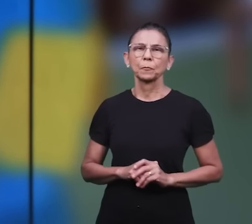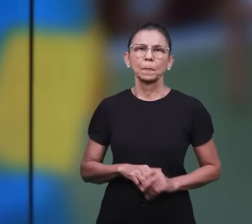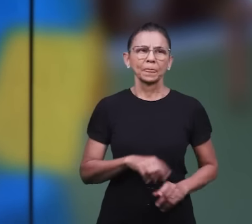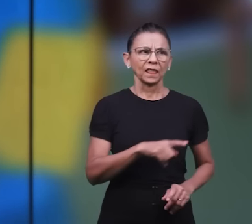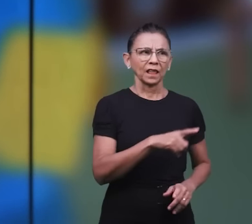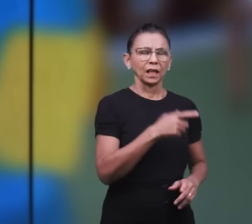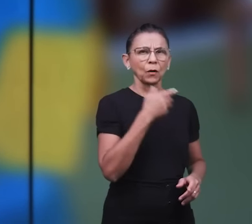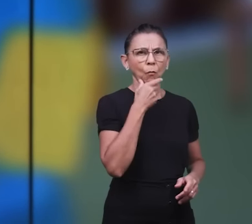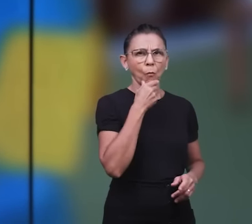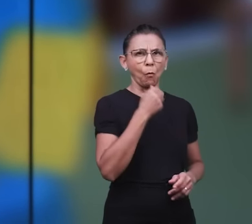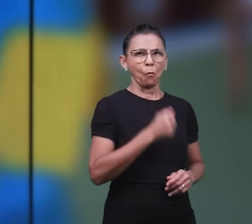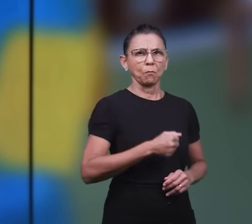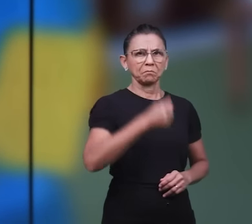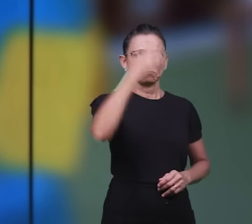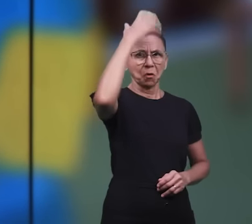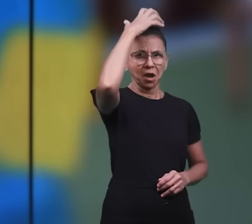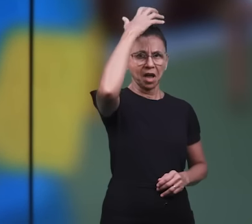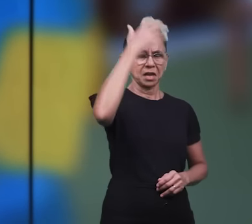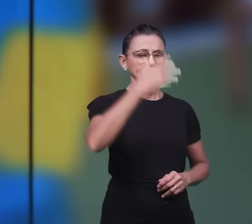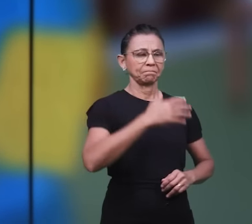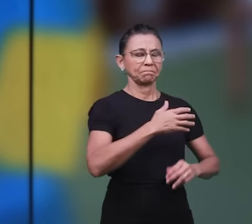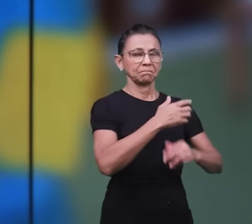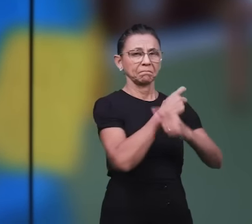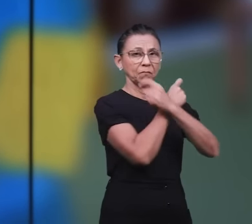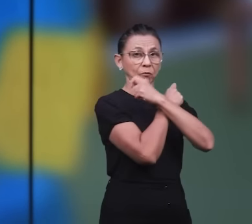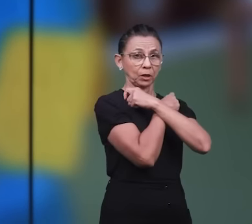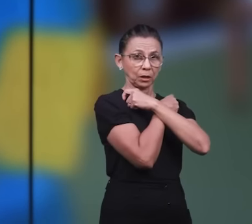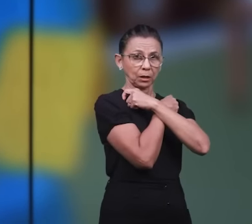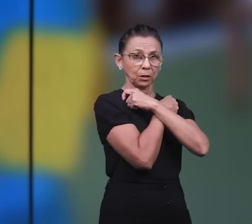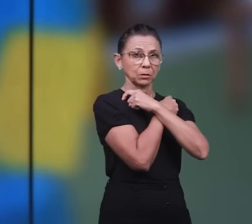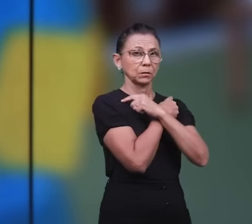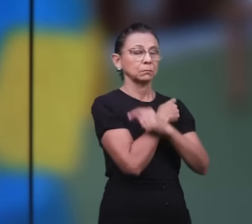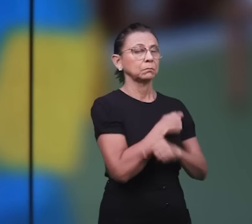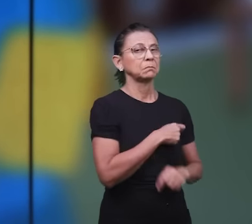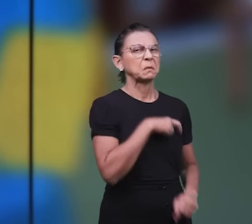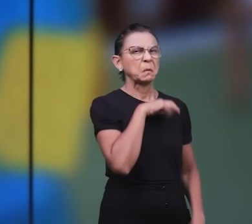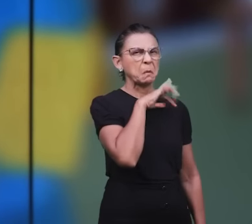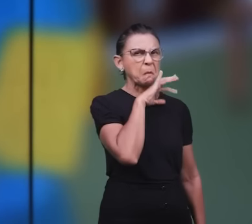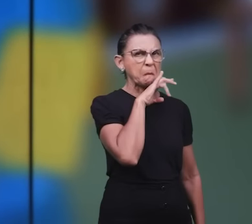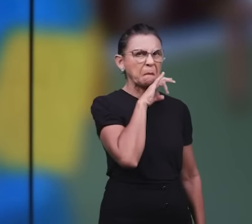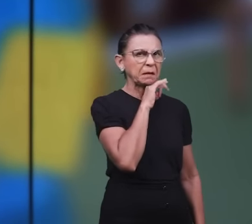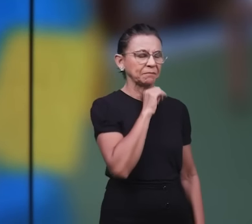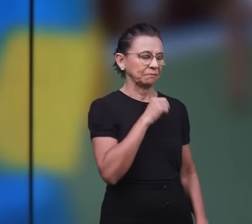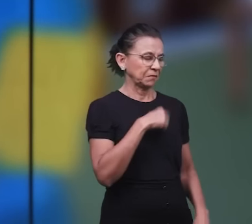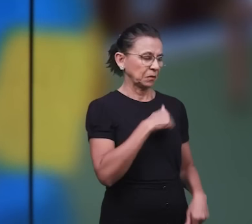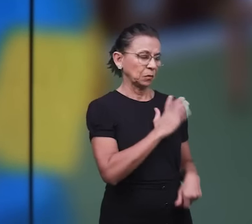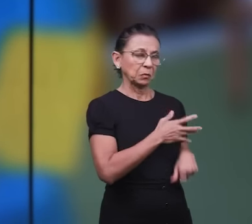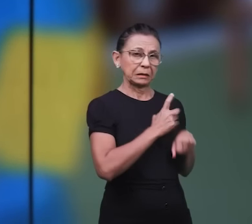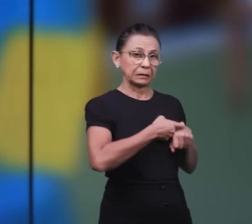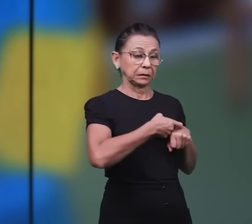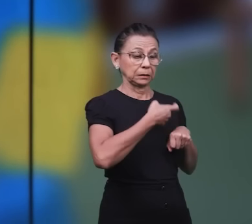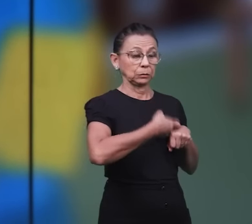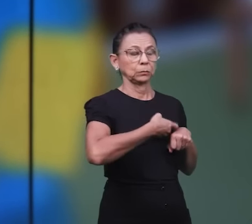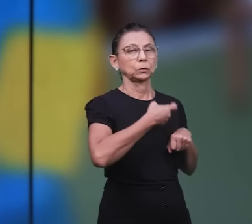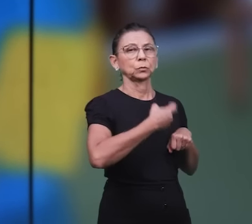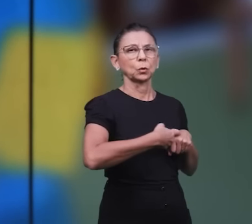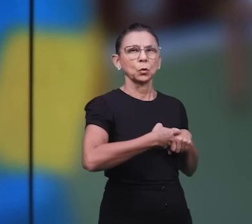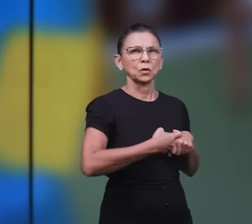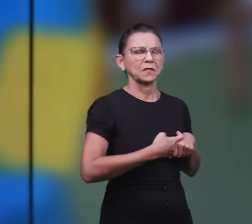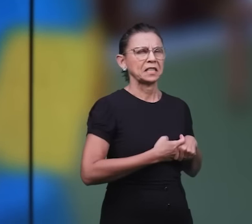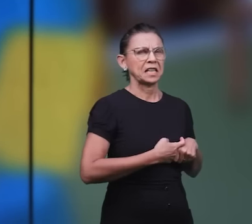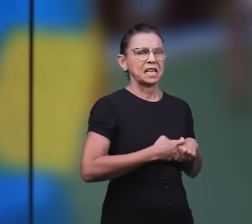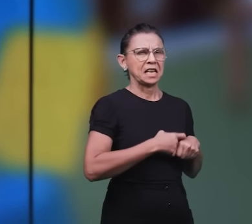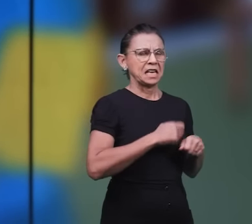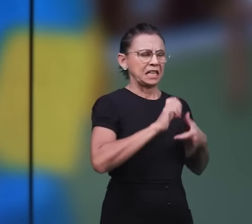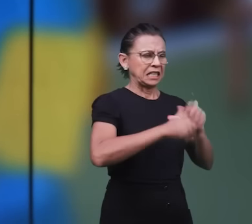ele estava com o coração endurecido e ele não deixava o povo de Israel embora então Deus mostrou